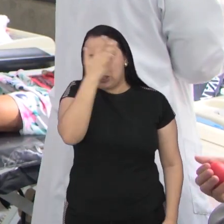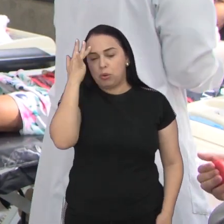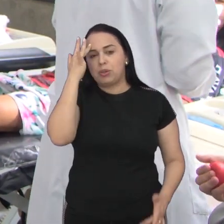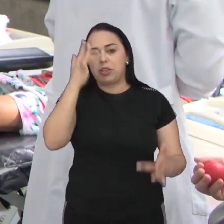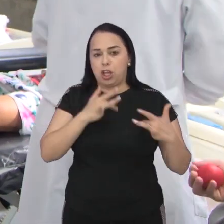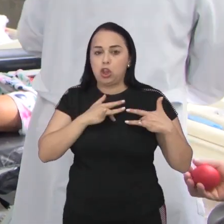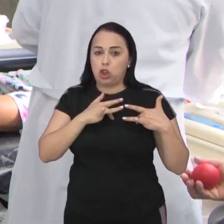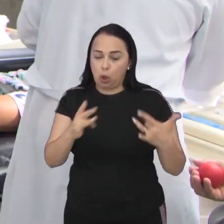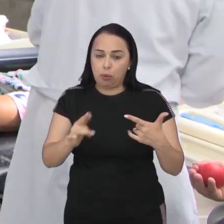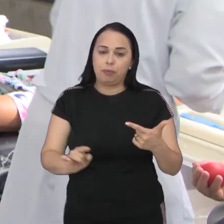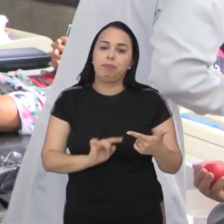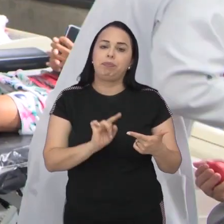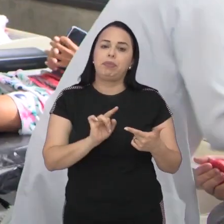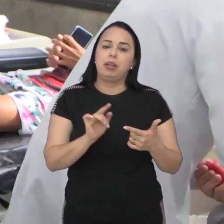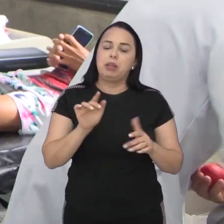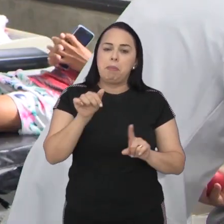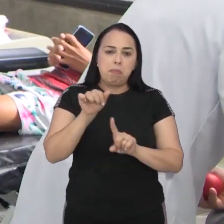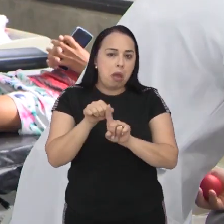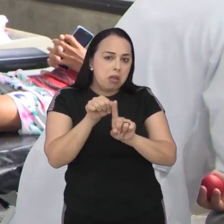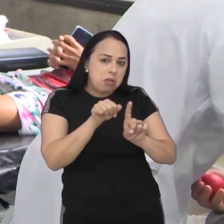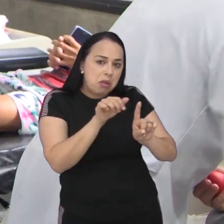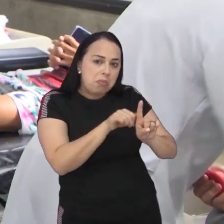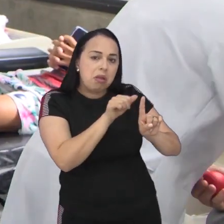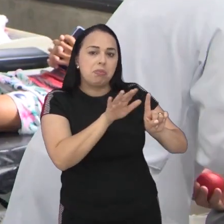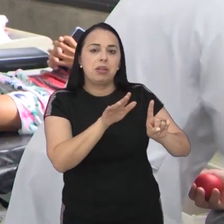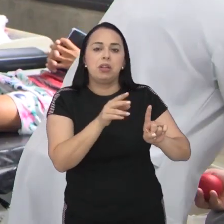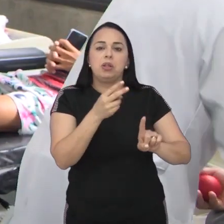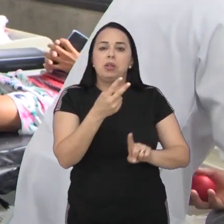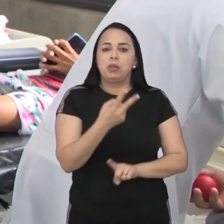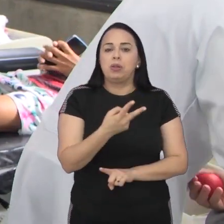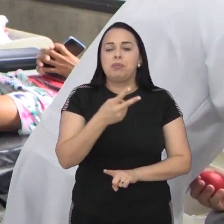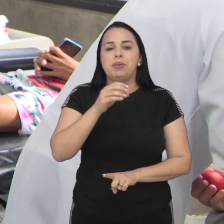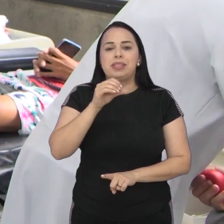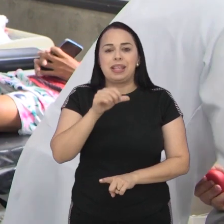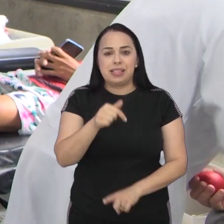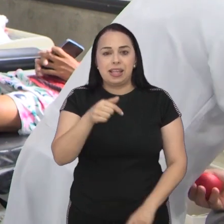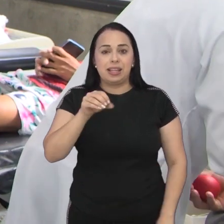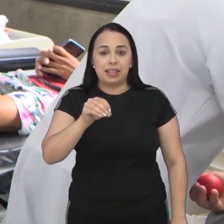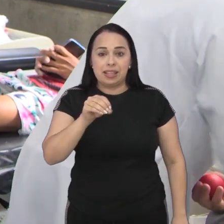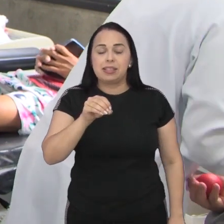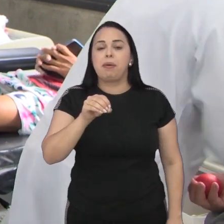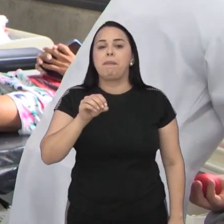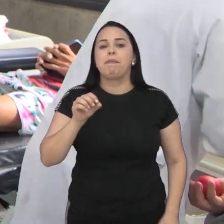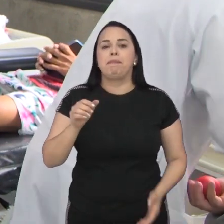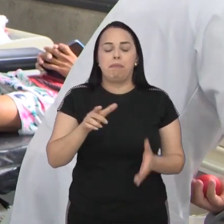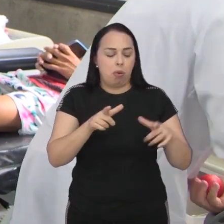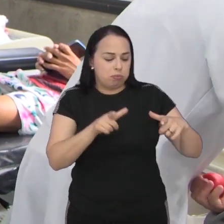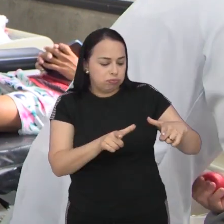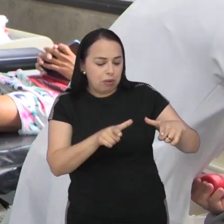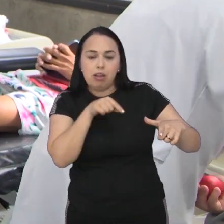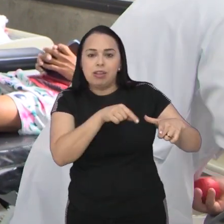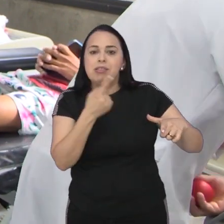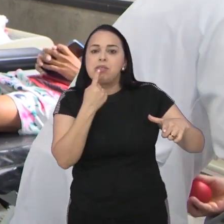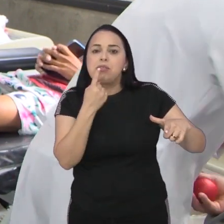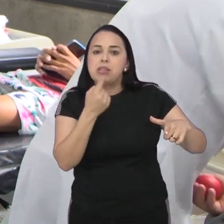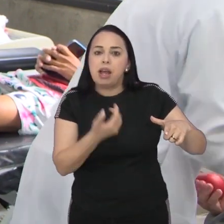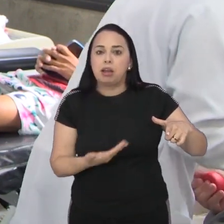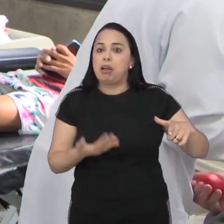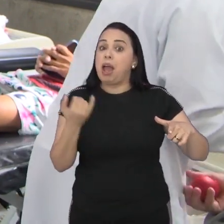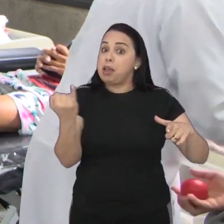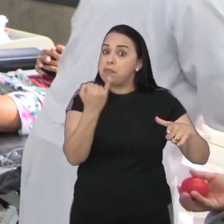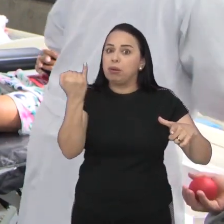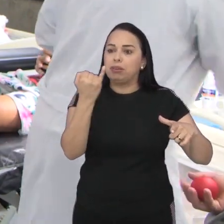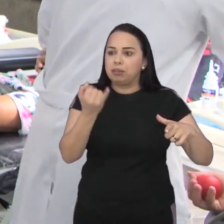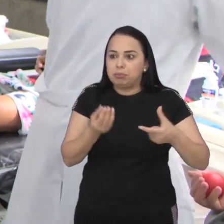doou conosco. Nós temos uma média mensal de 2.700 bolsas coletadas. Isso é um número muito importante para que a